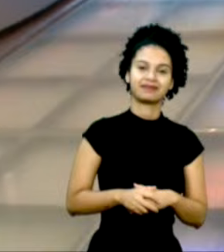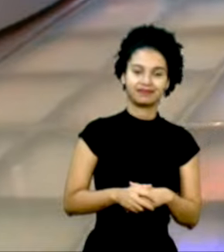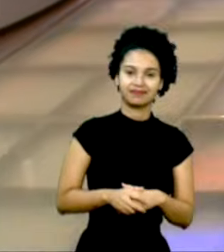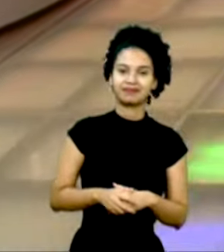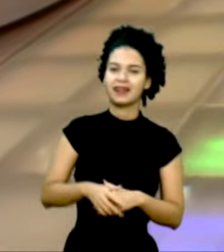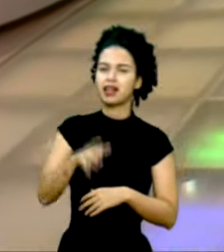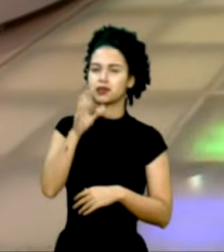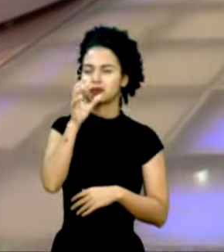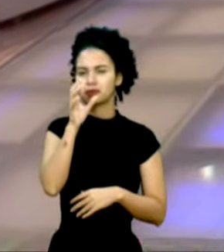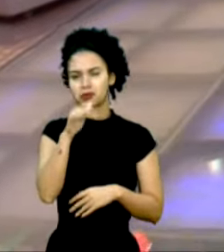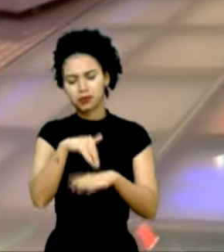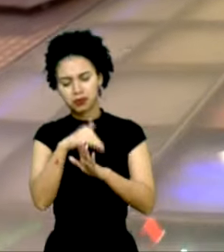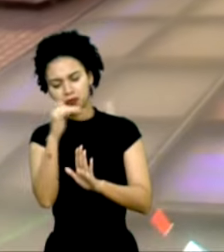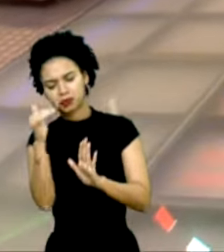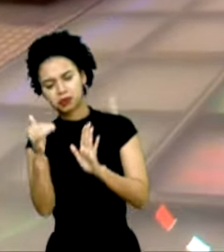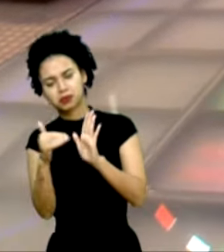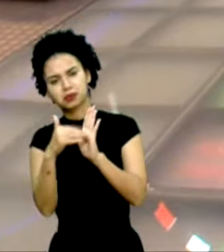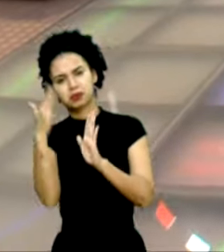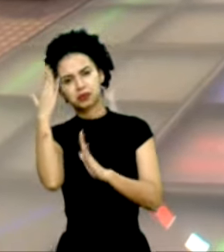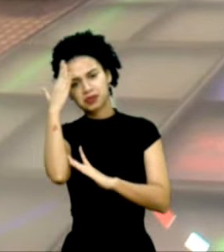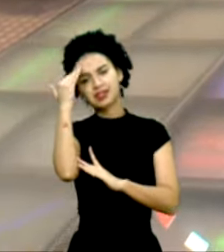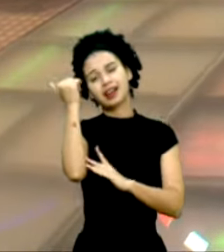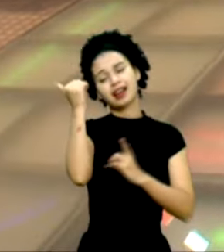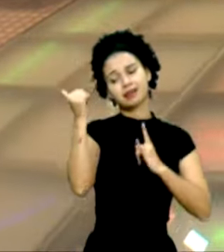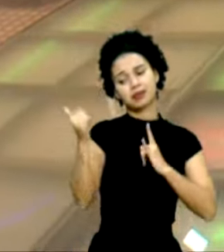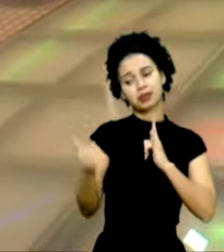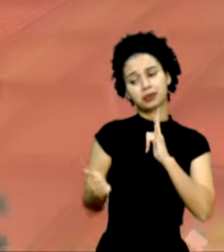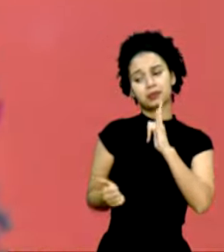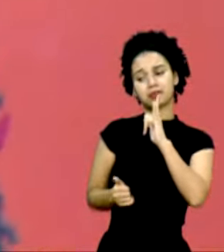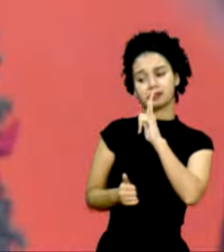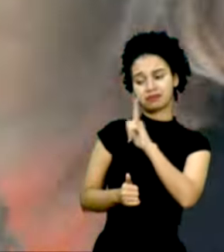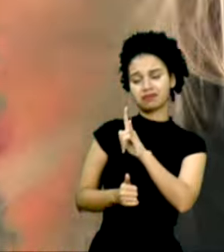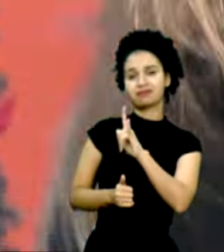Todos sabem que eu te amo.